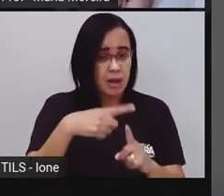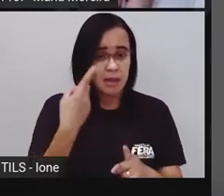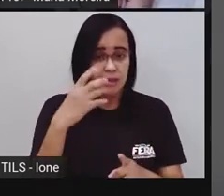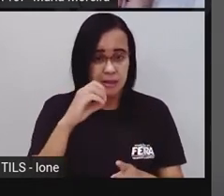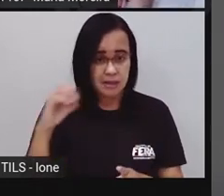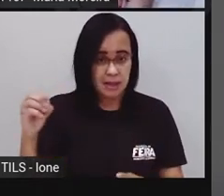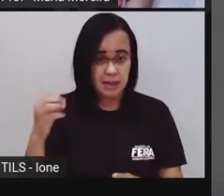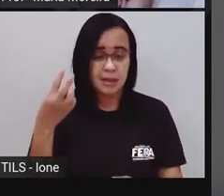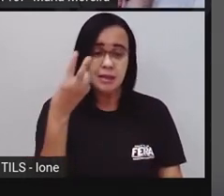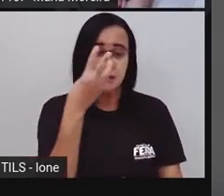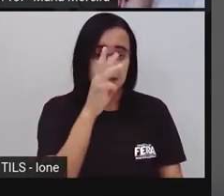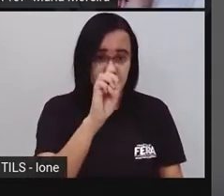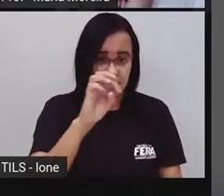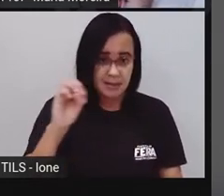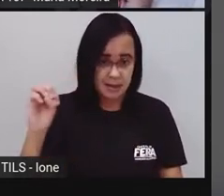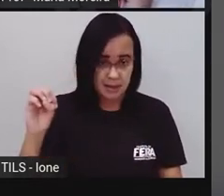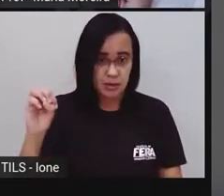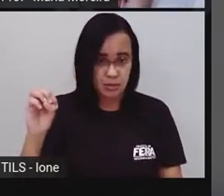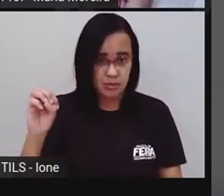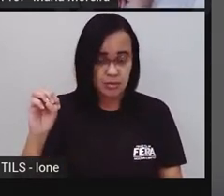comecem Jó